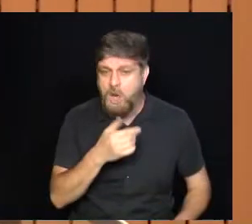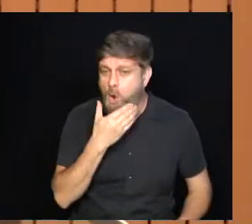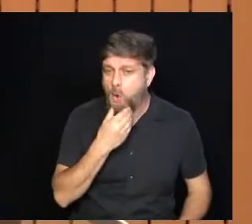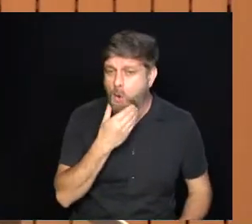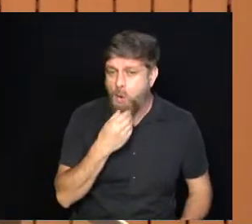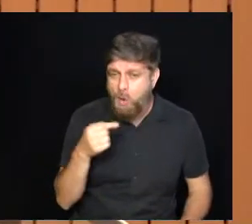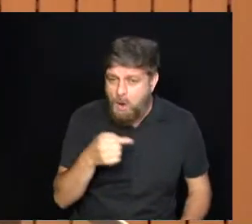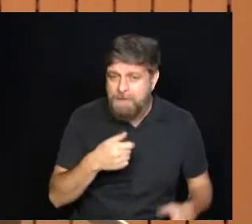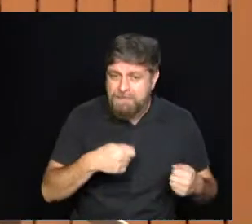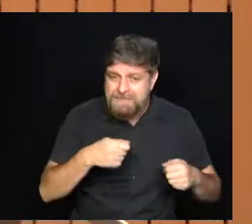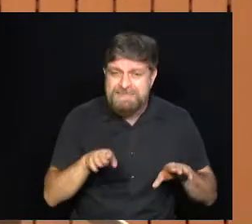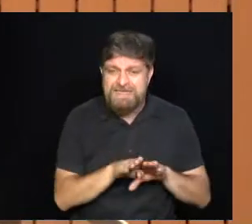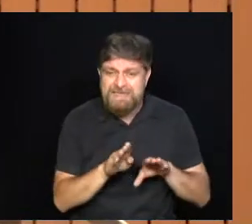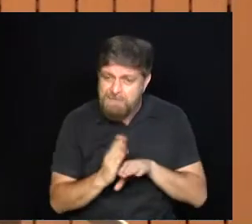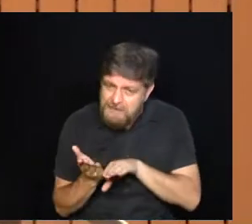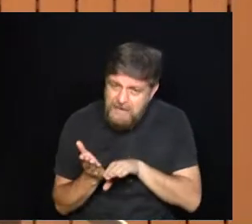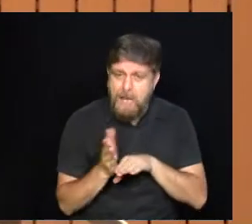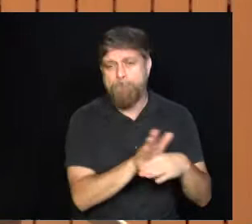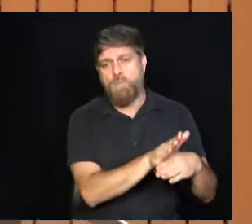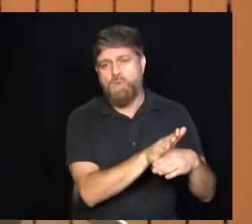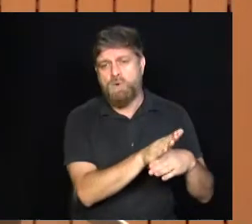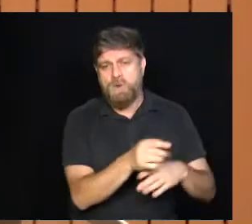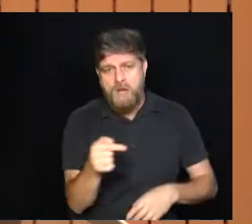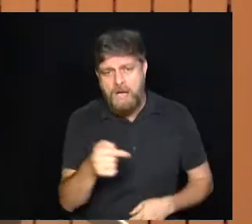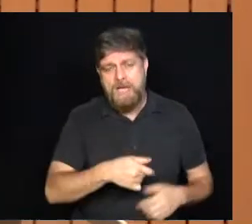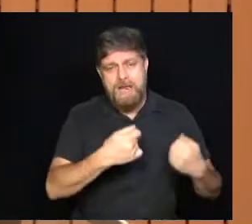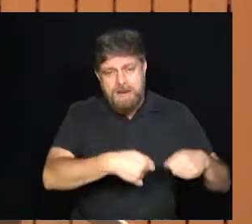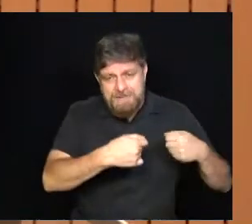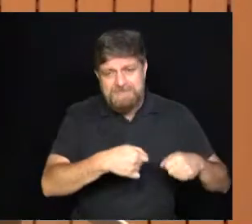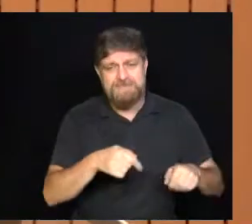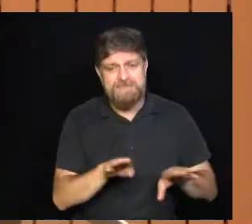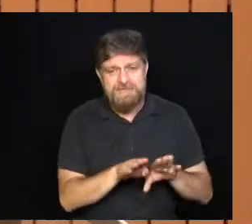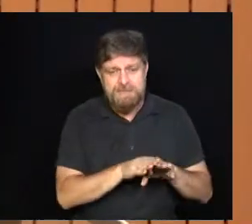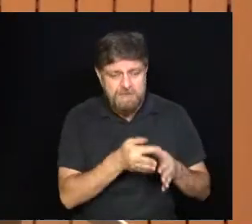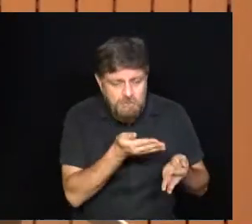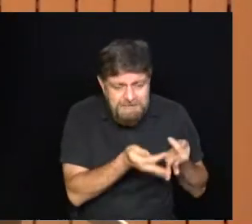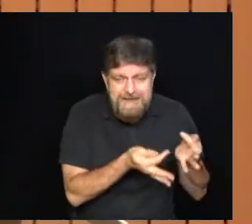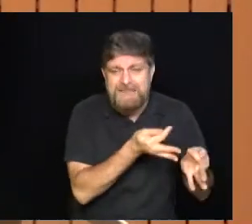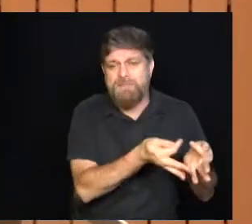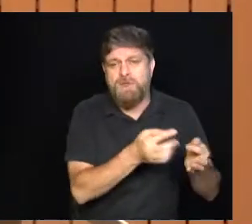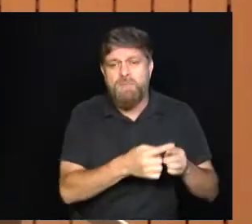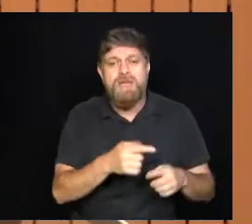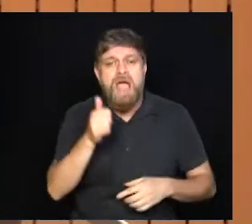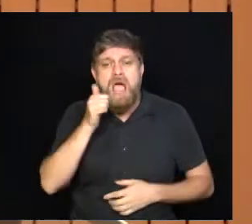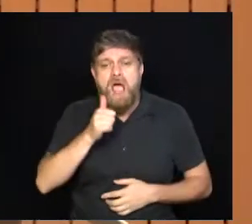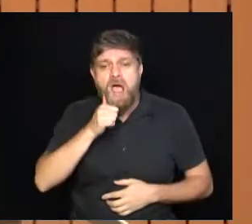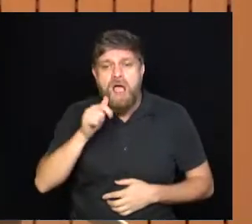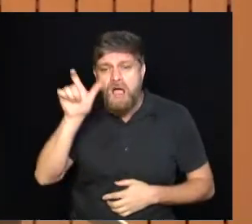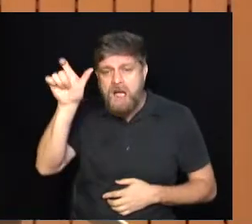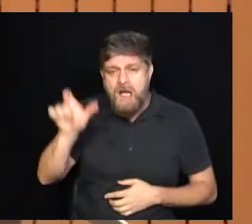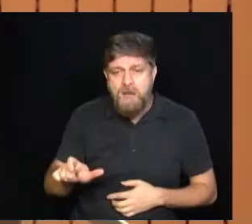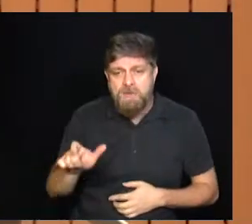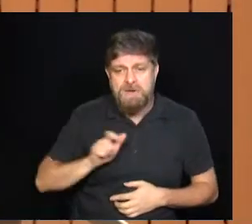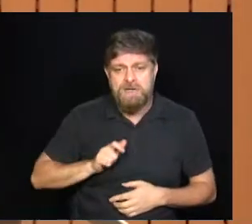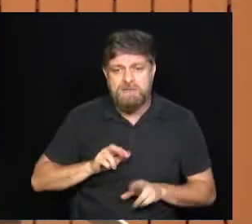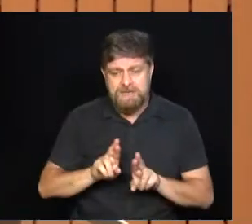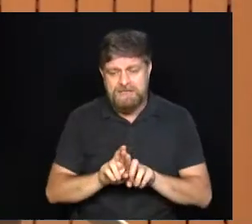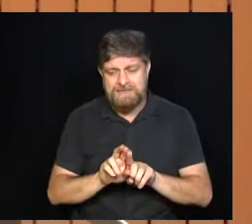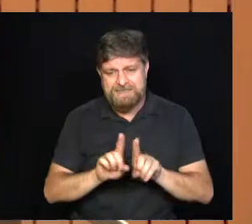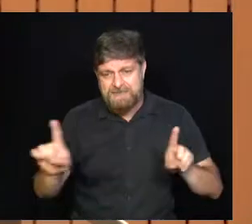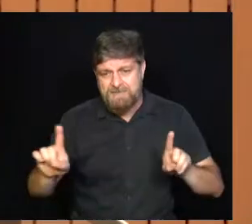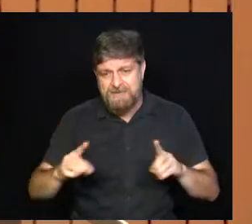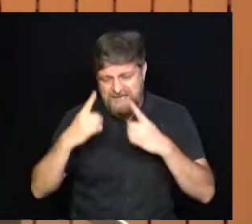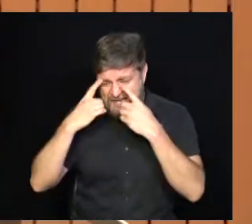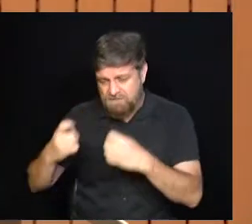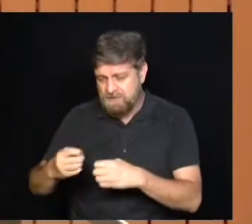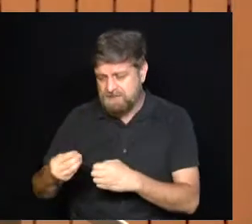ele precisa também de um acompanhamento, ele precisa de um tratamento, porque a mulher ela se desfaz de uma relação de violência,